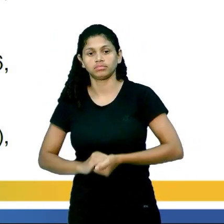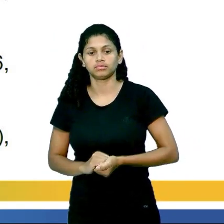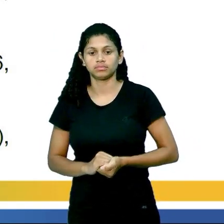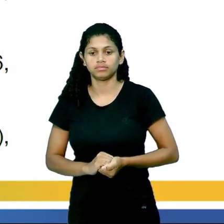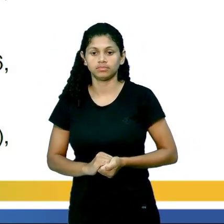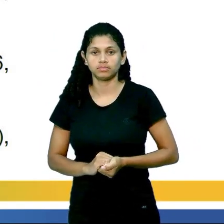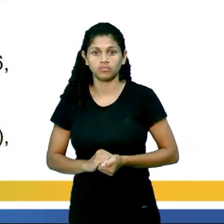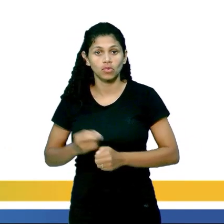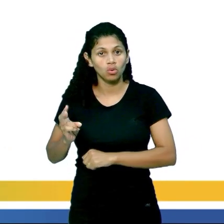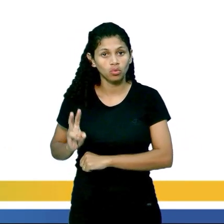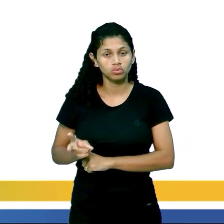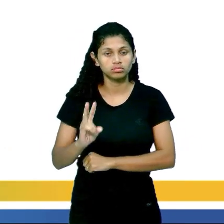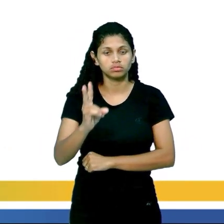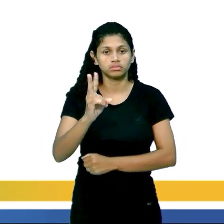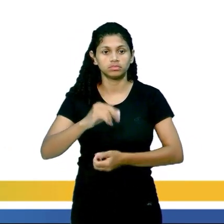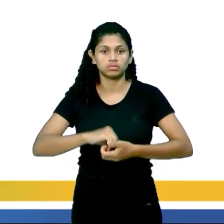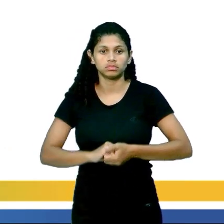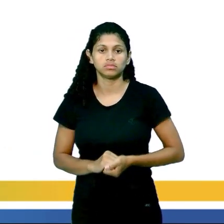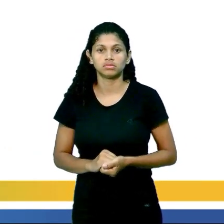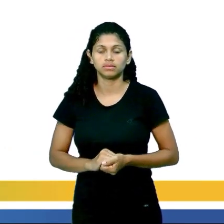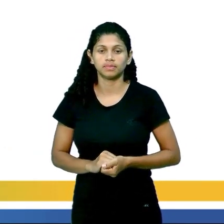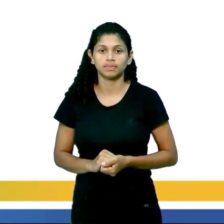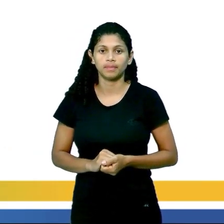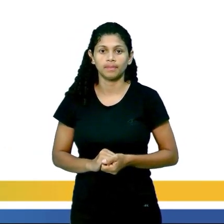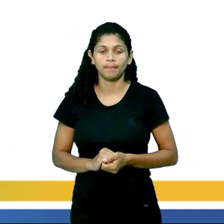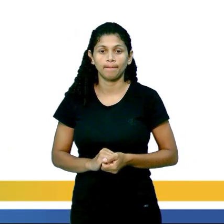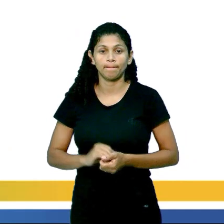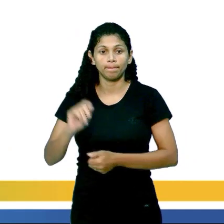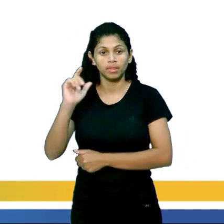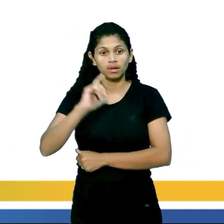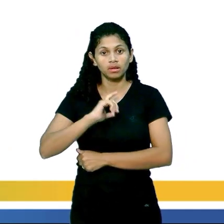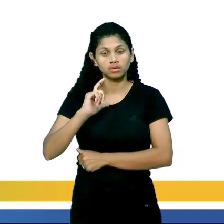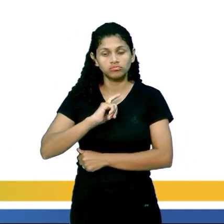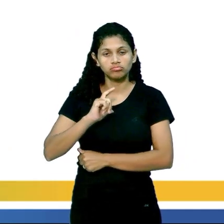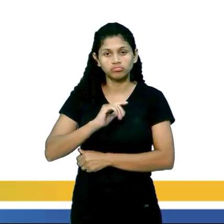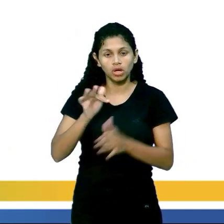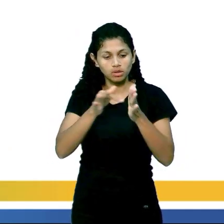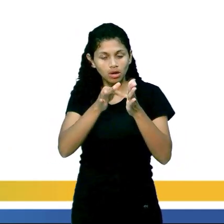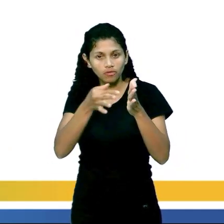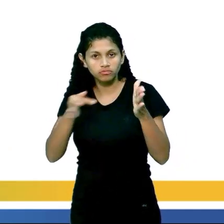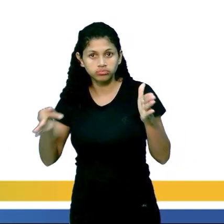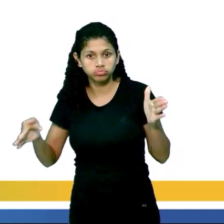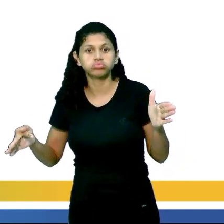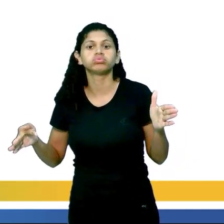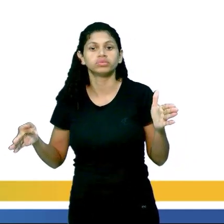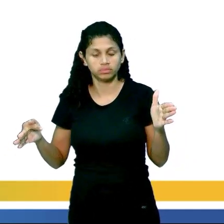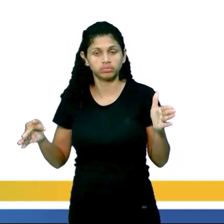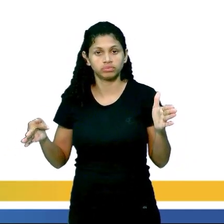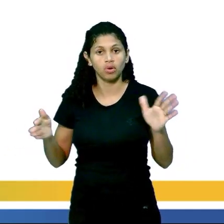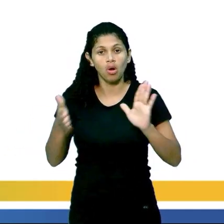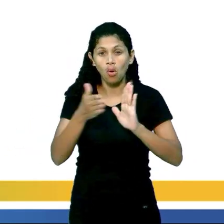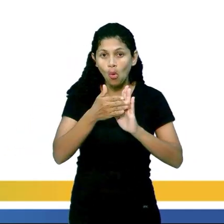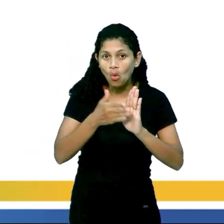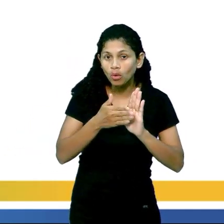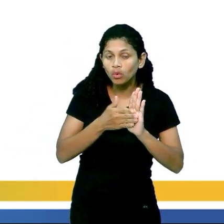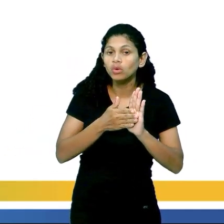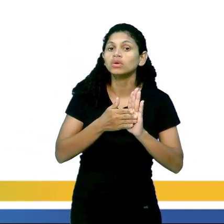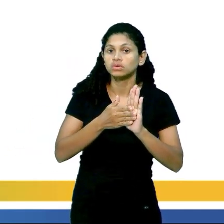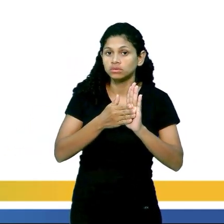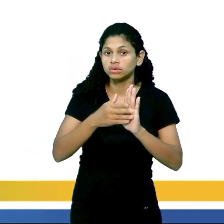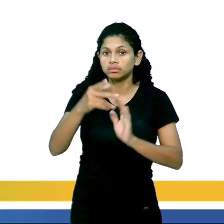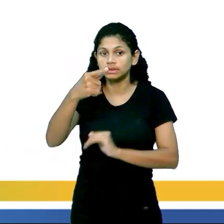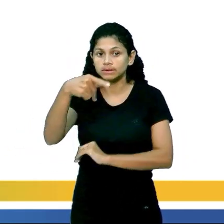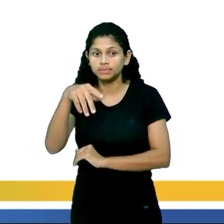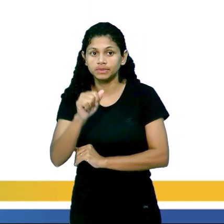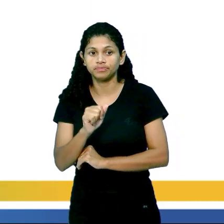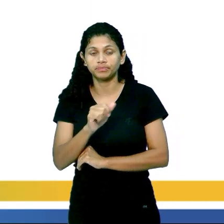Vamos continuar. Temos a fórmula do termo geral de uma PA, onde nós